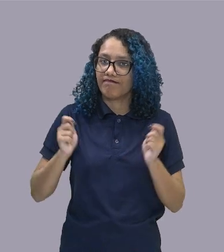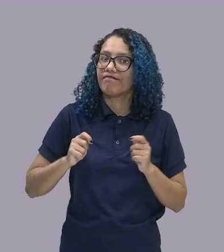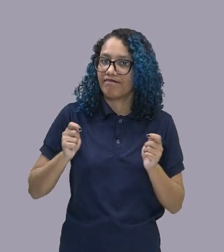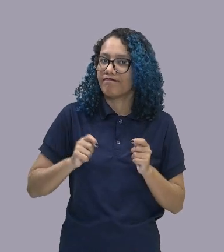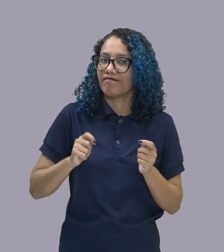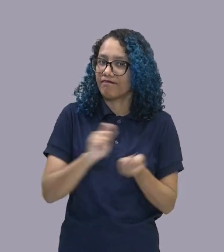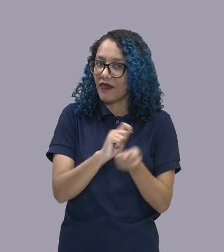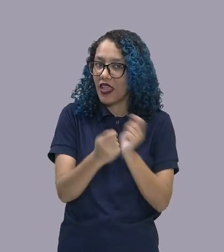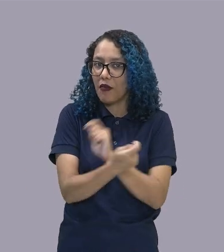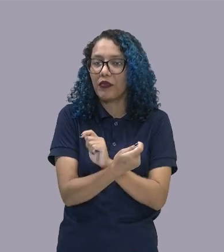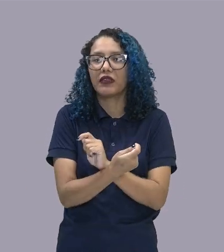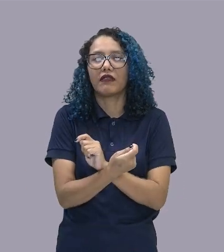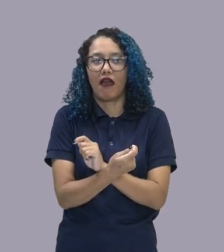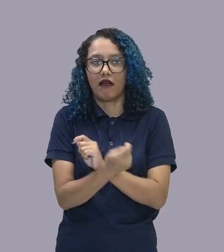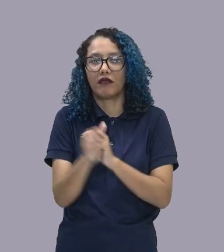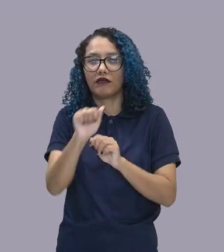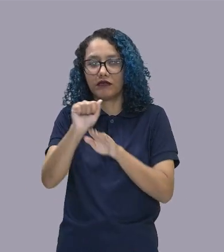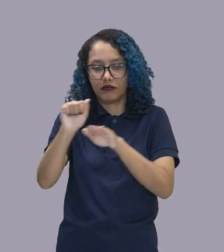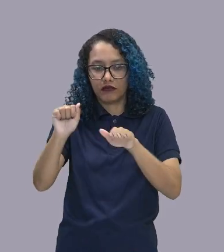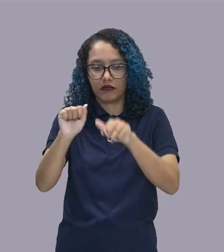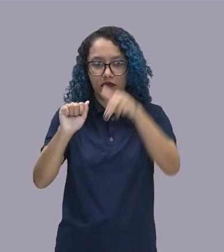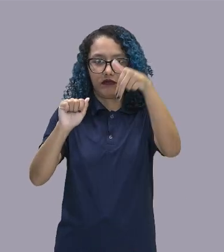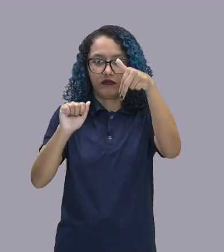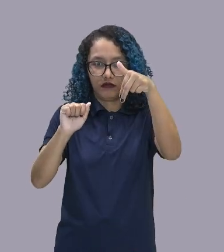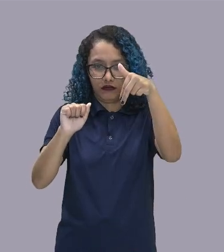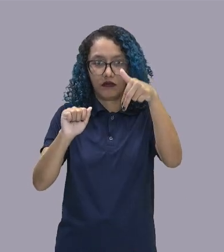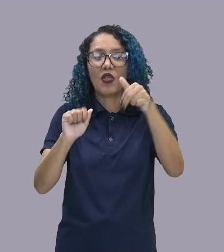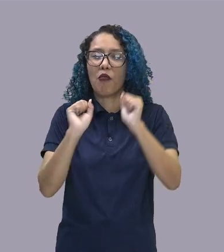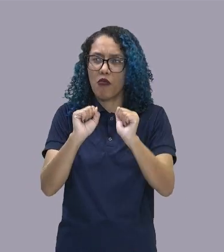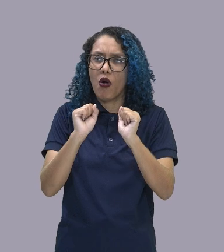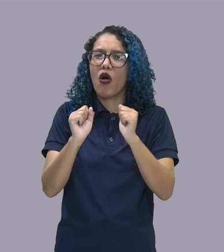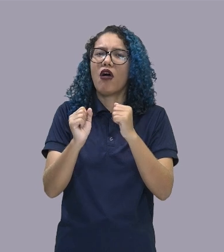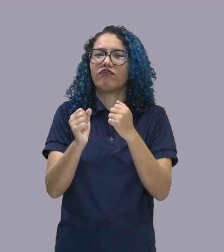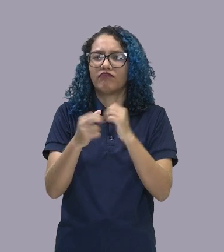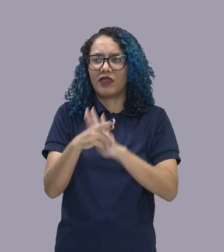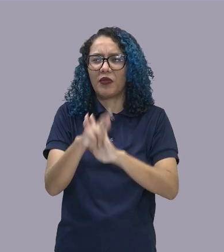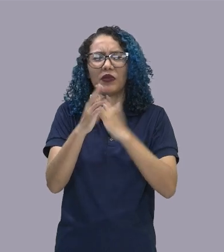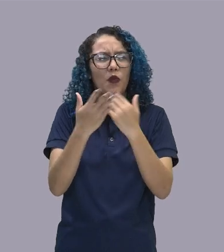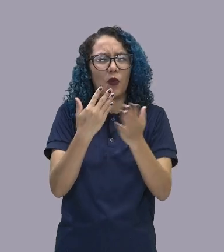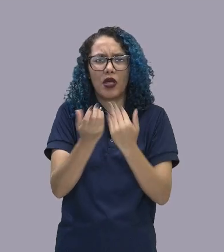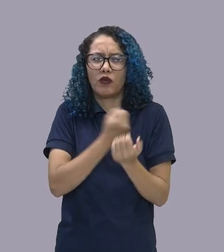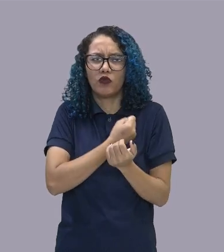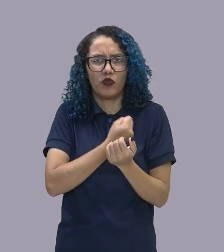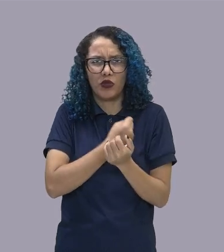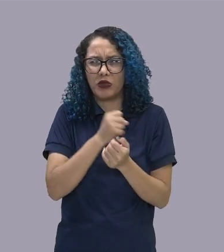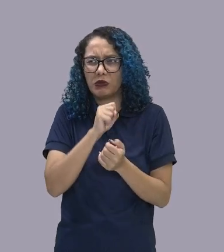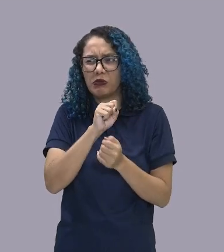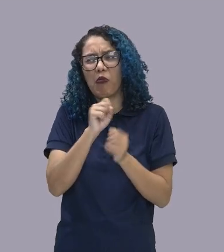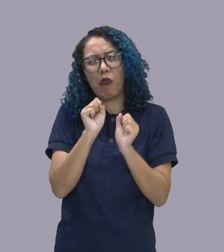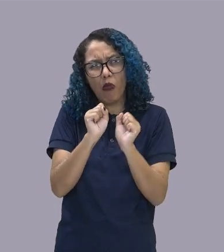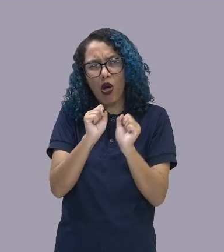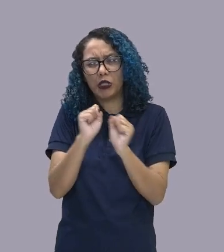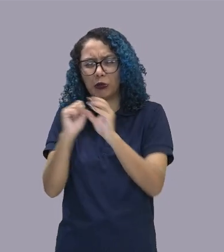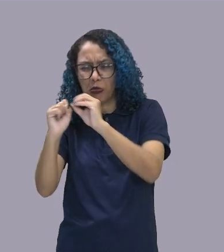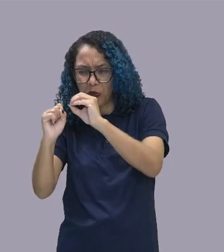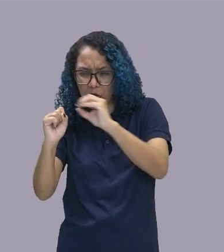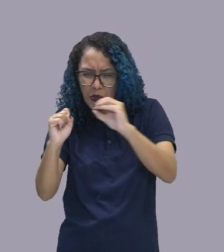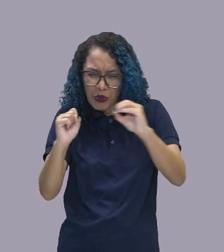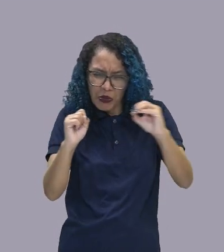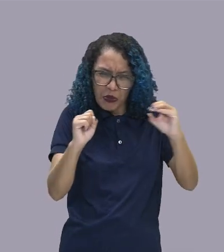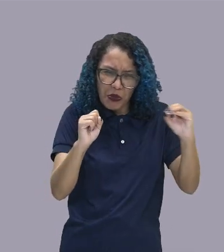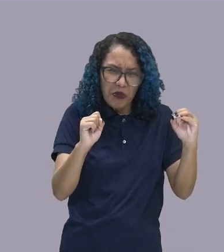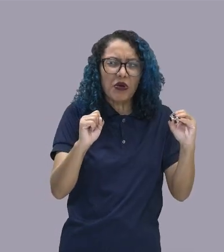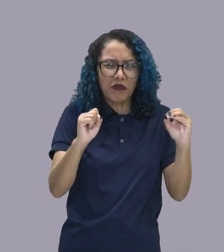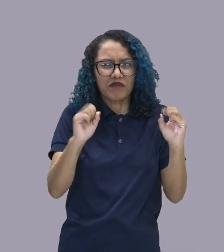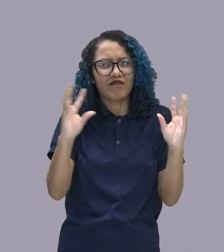2. Assim, podemos representar qualquer número, seja ele gigante ou minúsculo, de uma forma mais